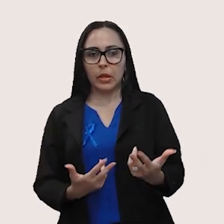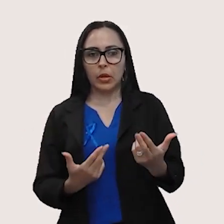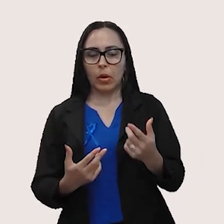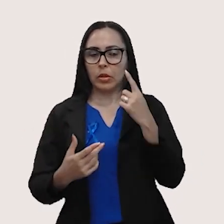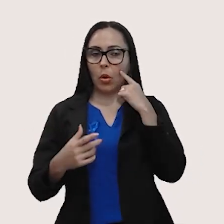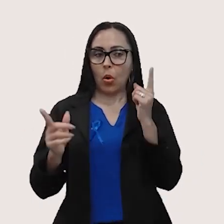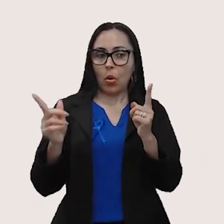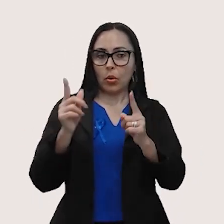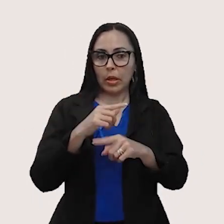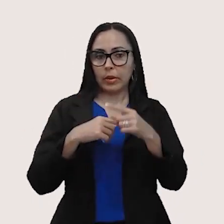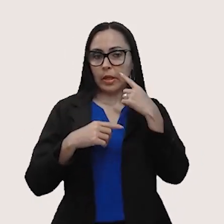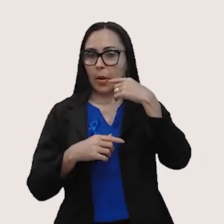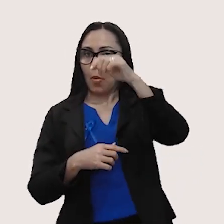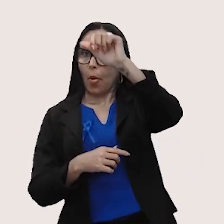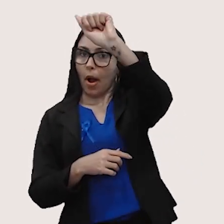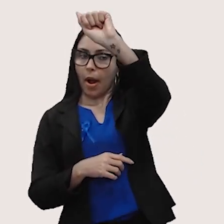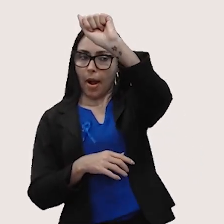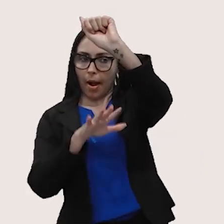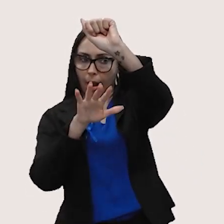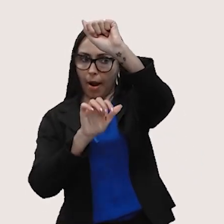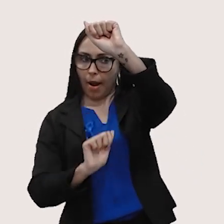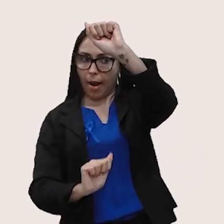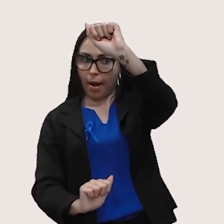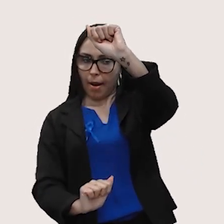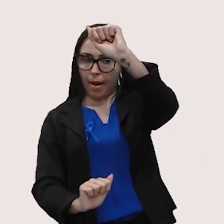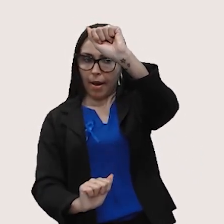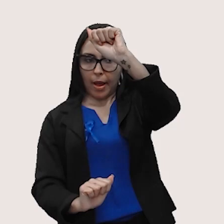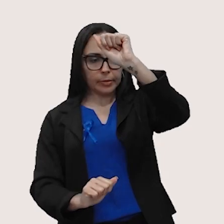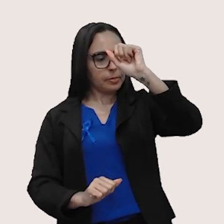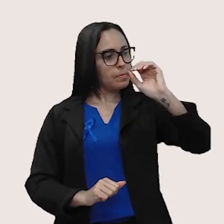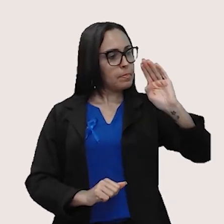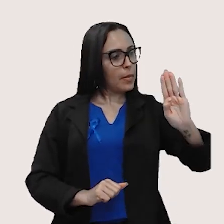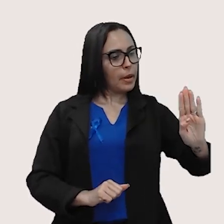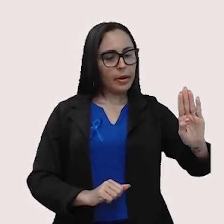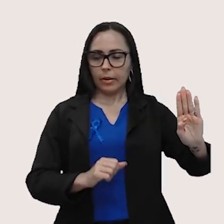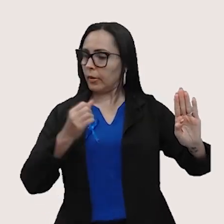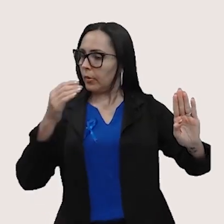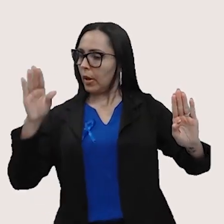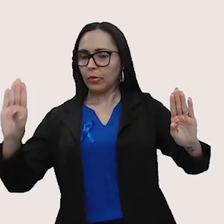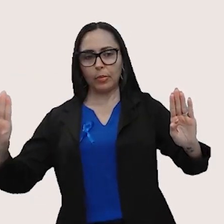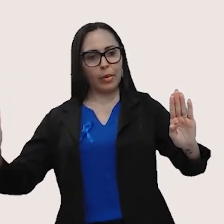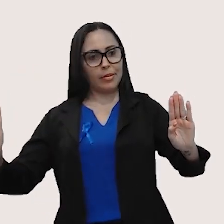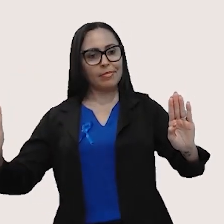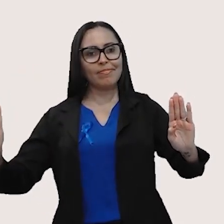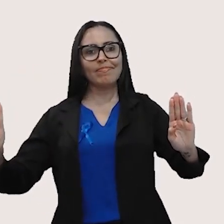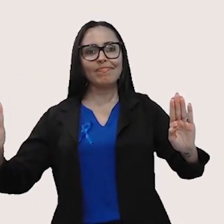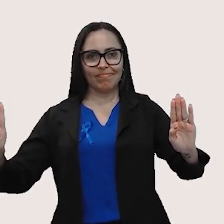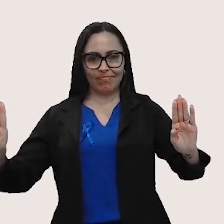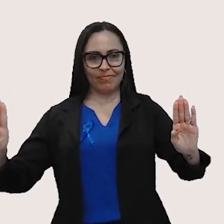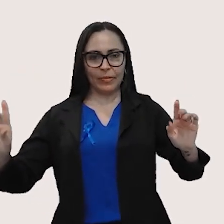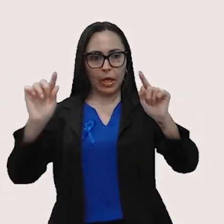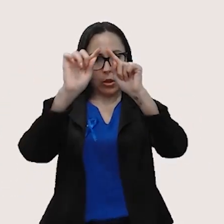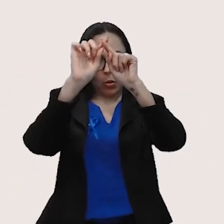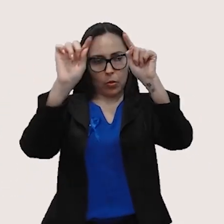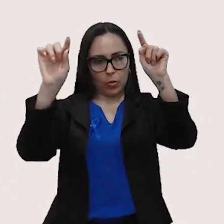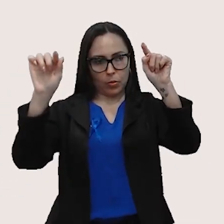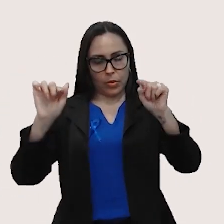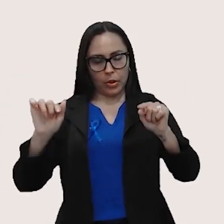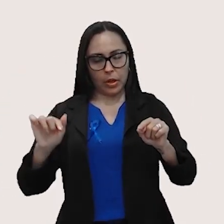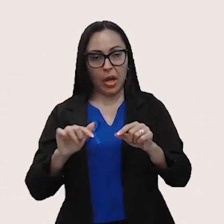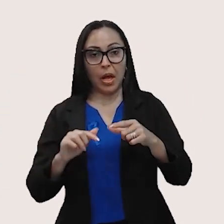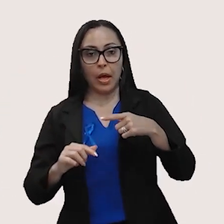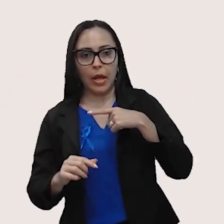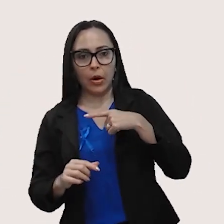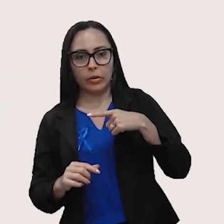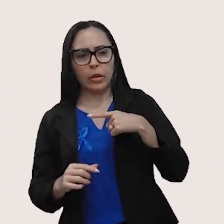A oposto ao lado A tem a mesma medida. Lado B e lado B paralelos ali opostos, eu tenho medidas iguais. Então,